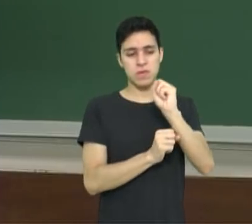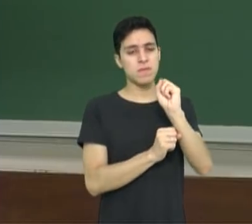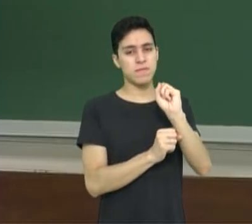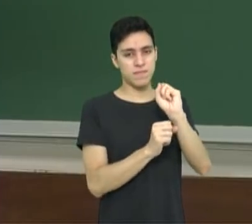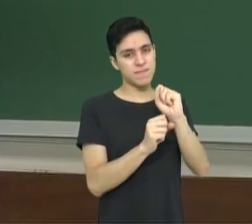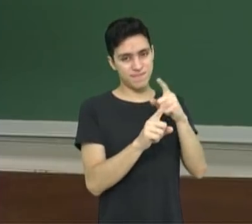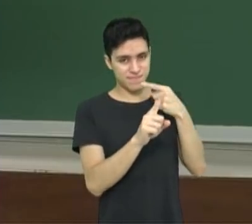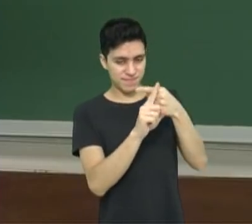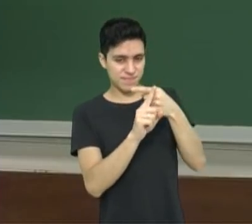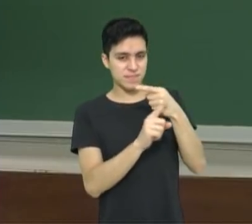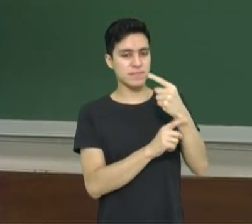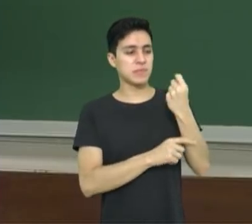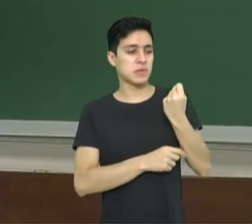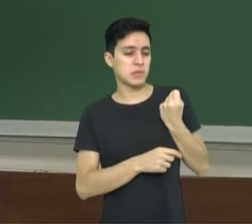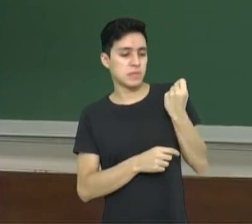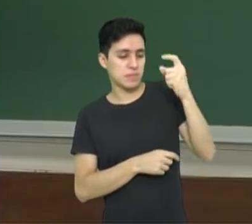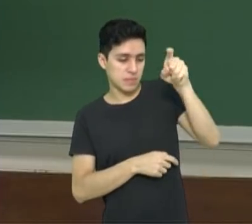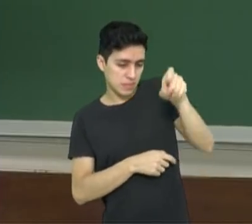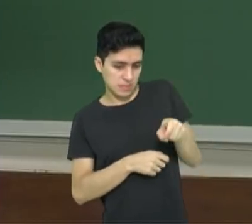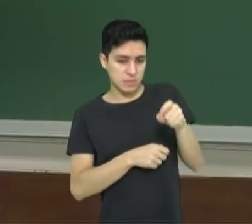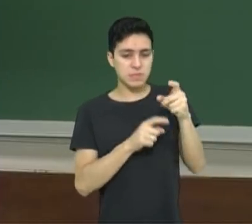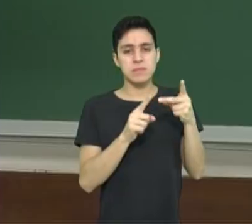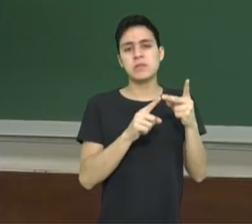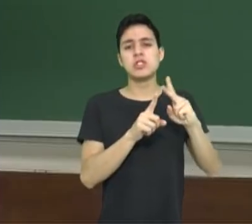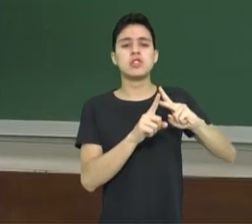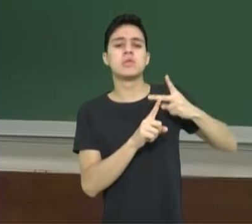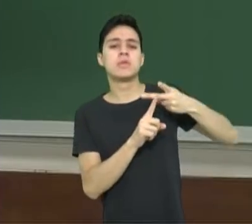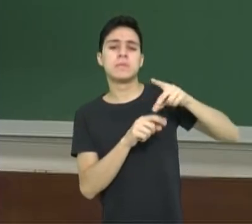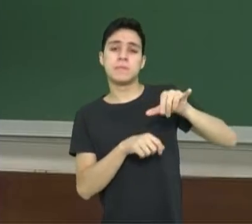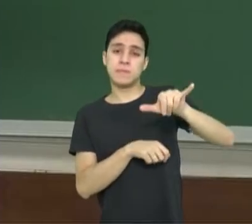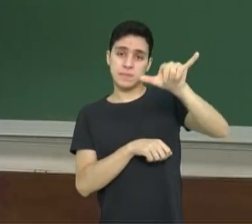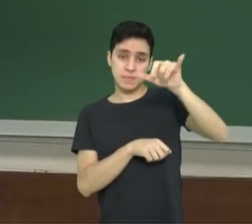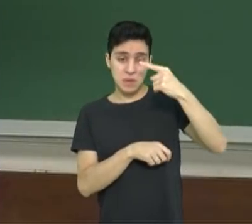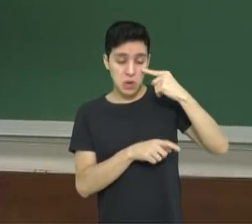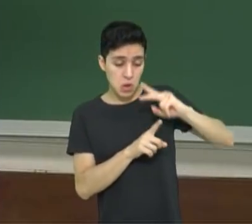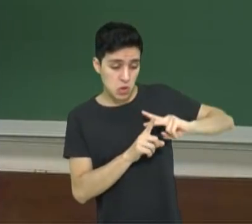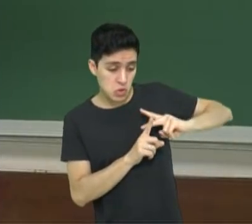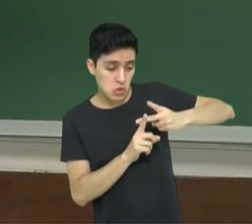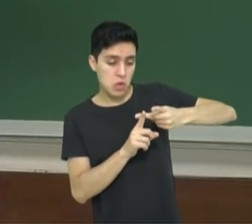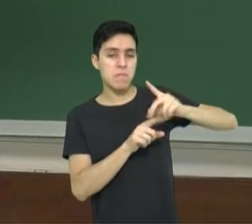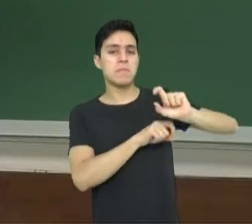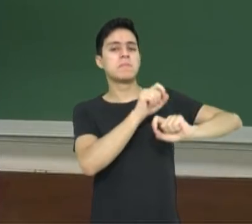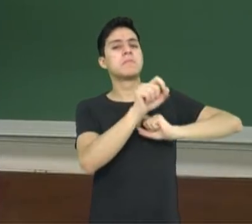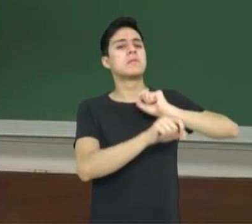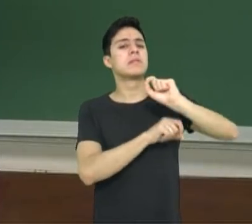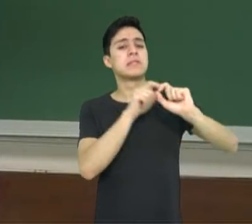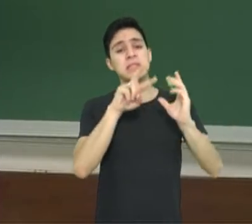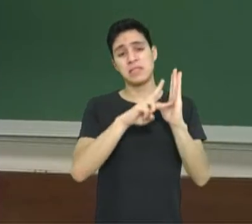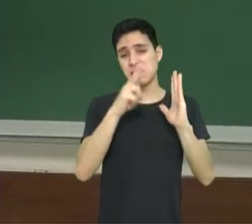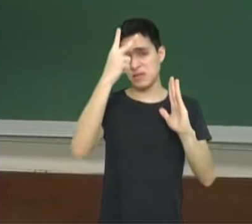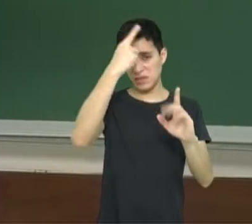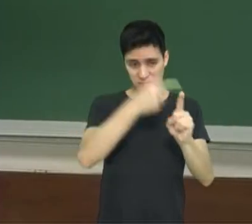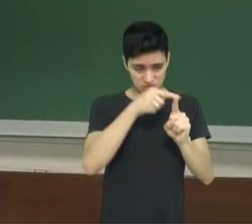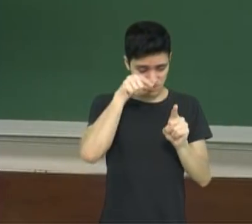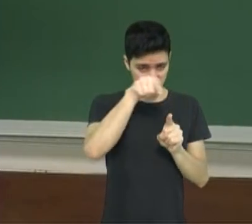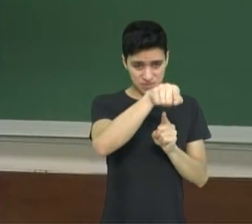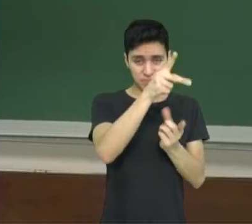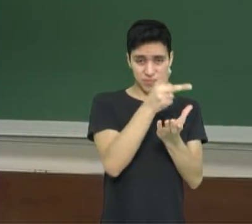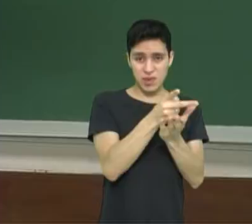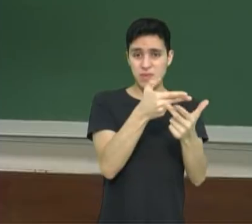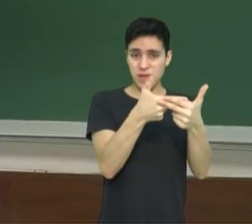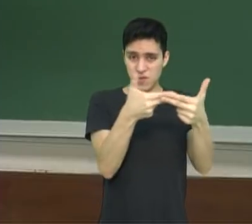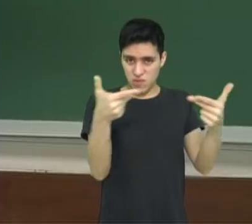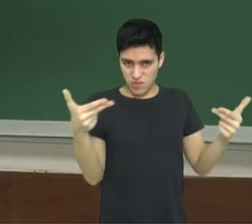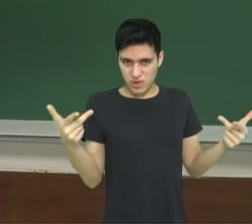mais, do número x com o dobro de y. O dobro de alguma coisa é 2 vezes essa